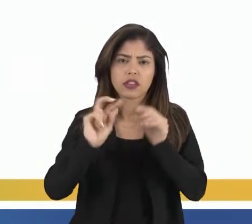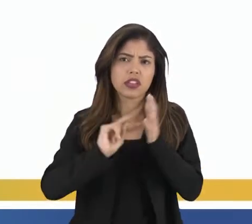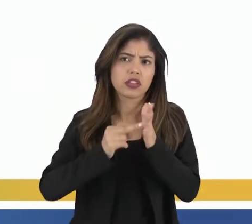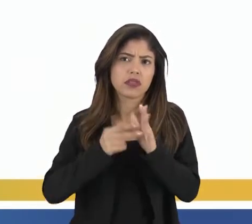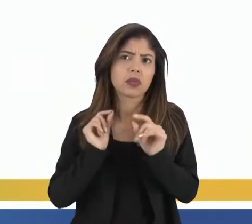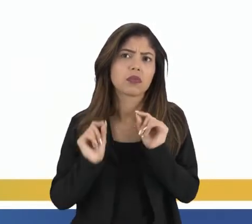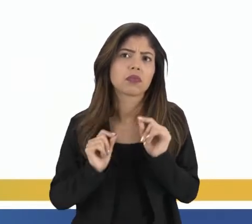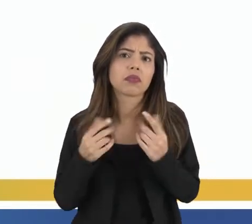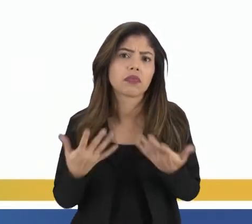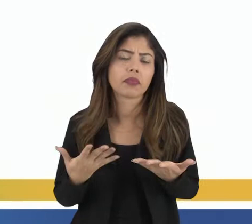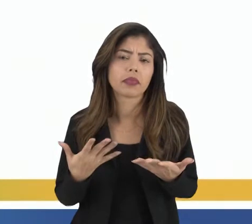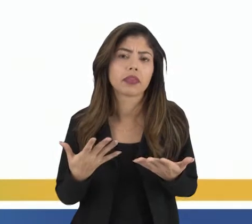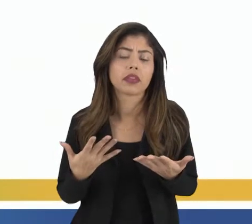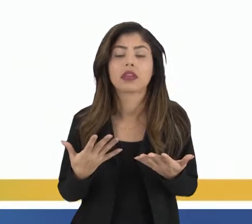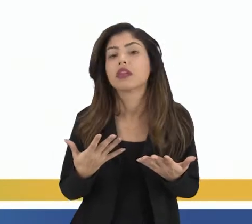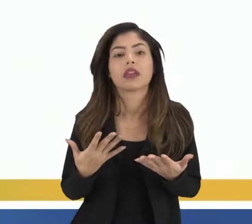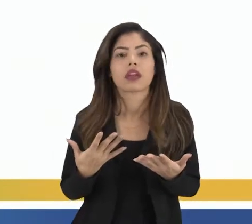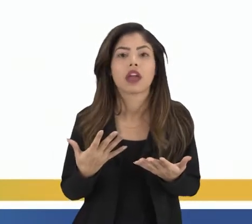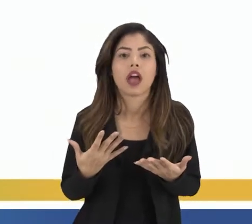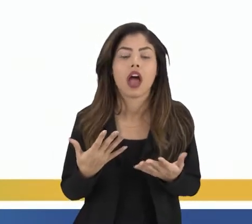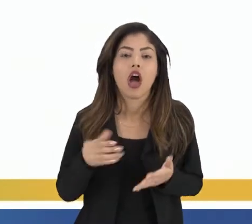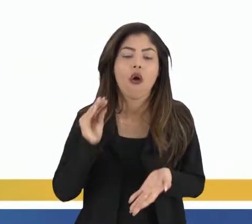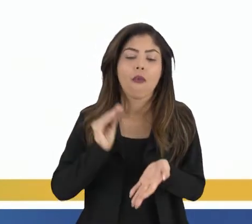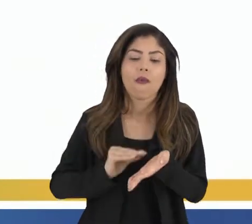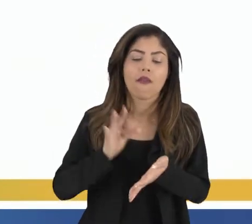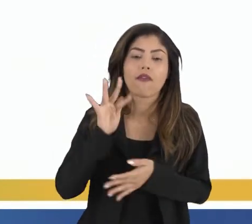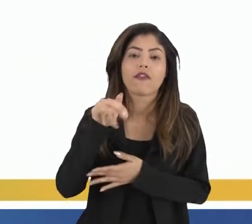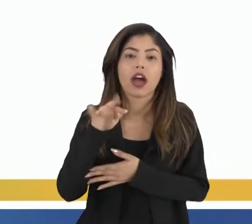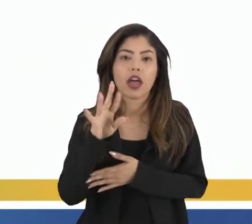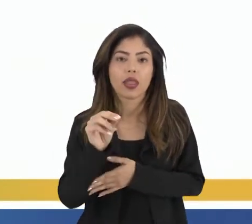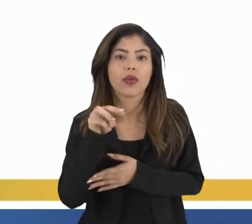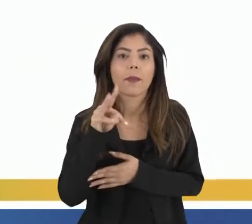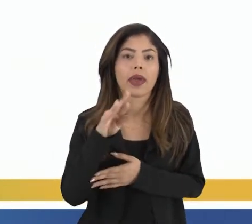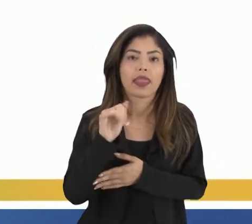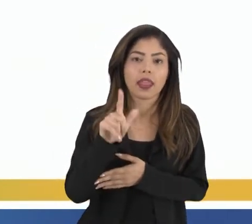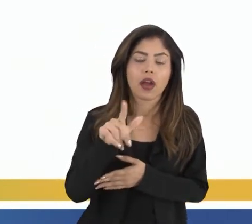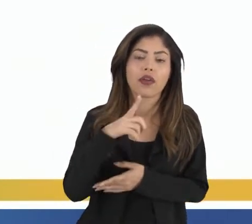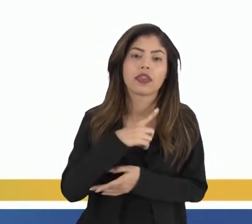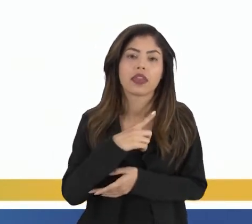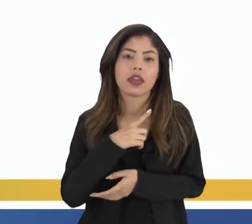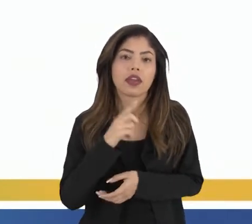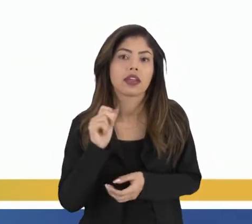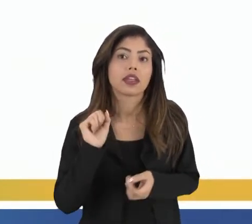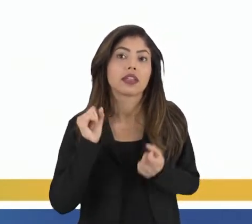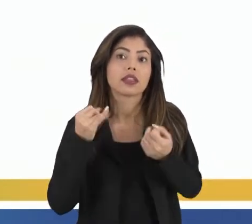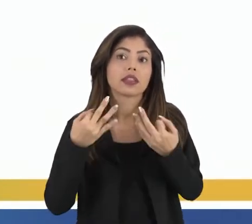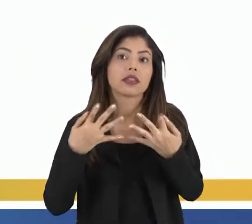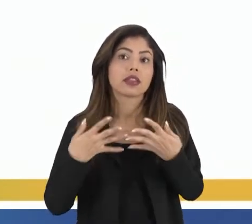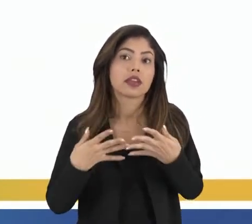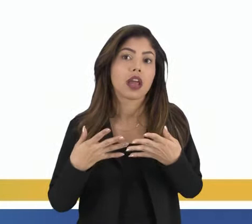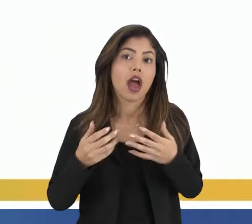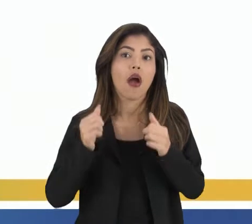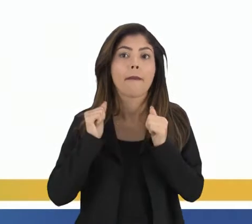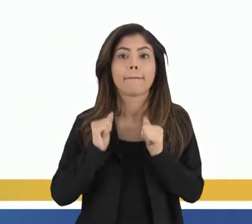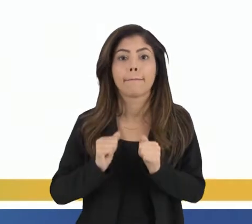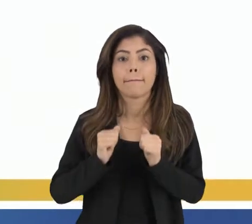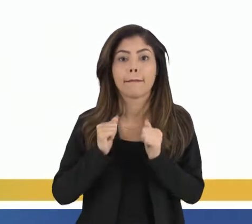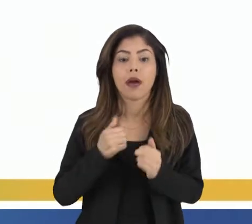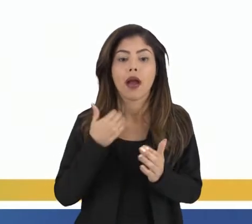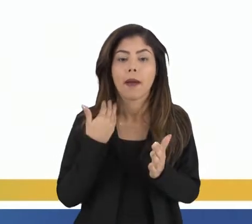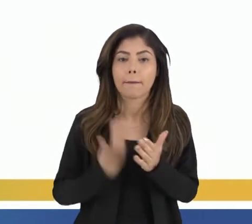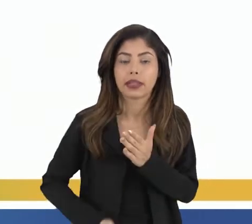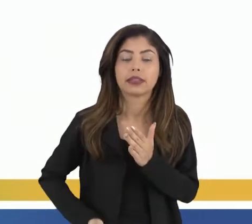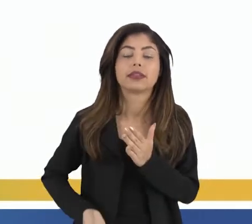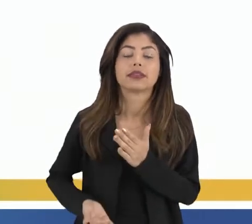o quê? Significa dizer que o fato de um metal ser eletropositivo diz que ele tem tendência de